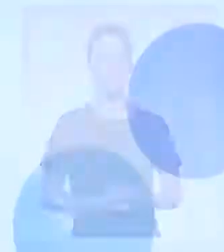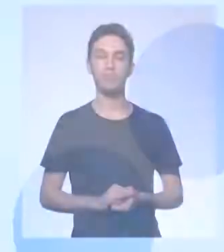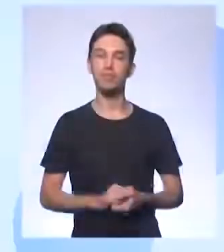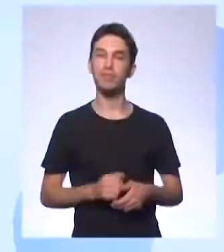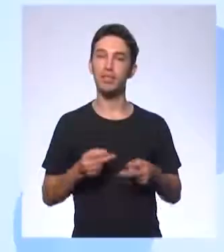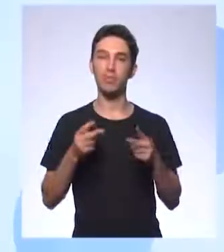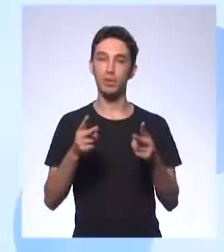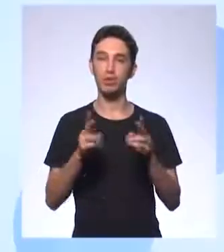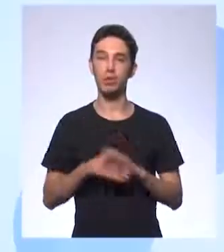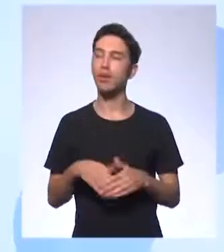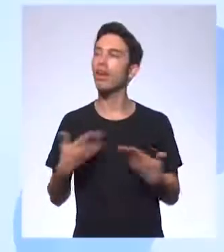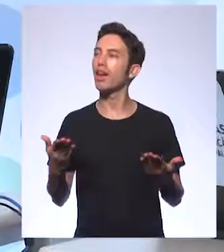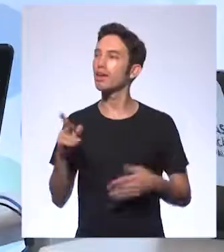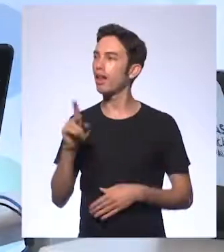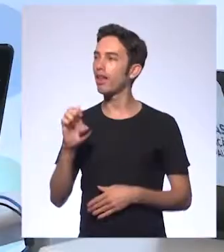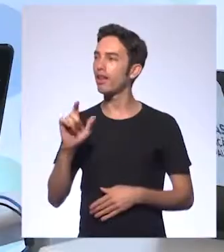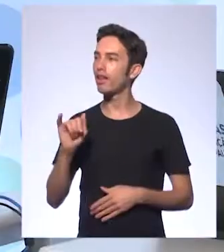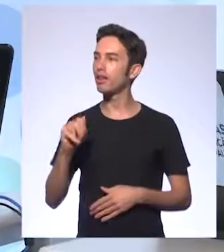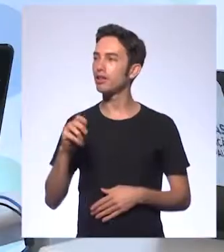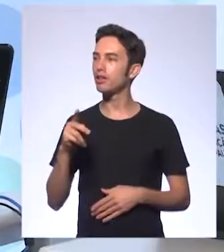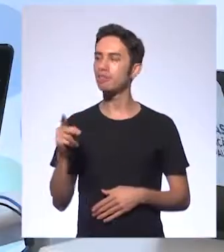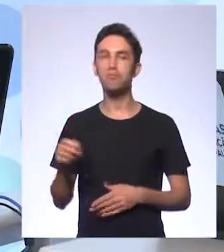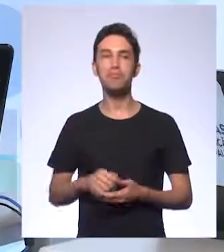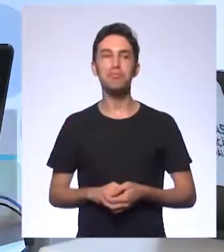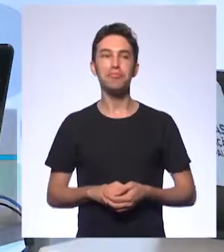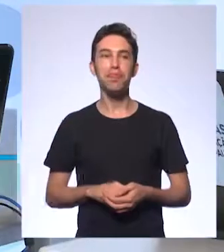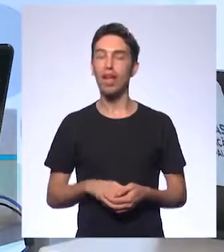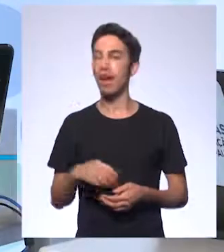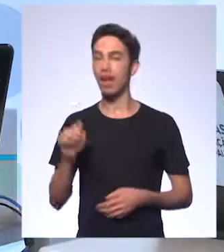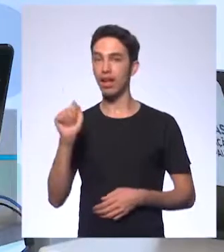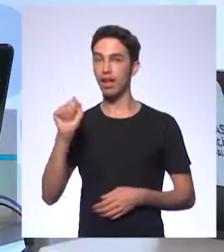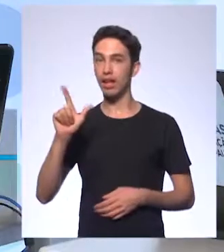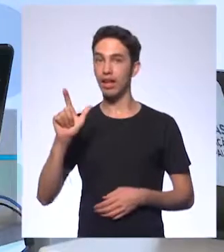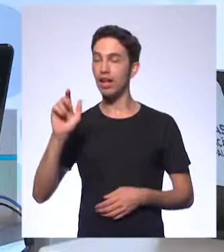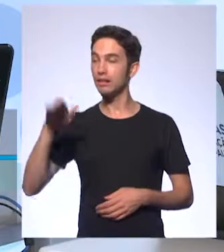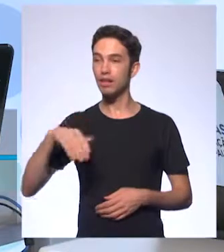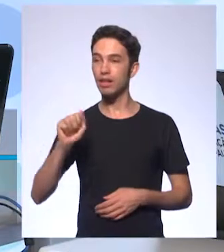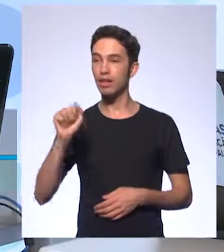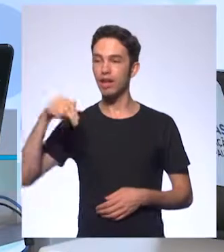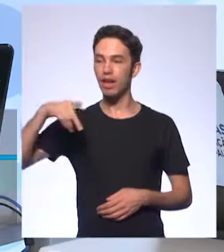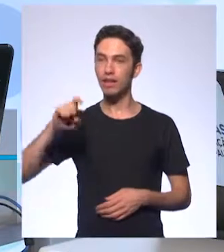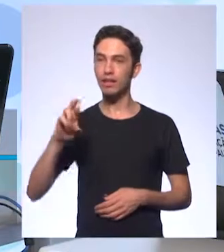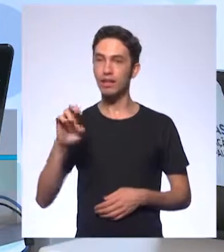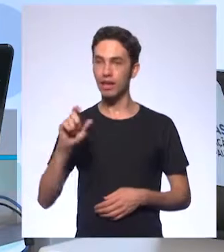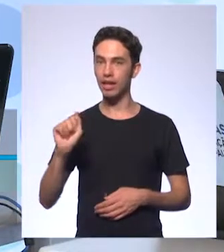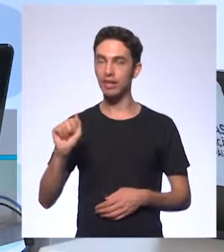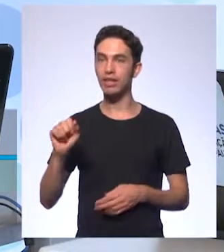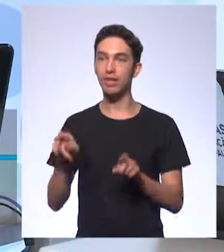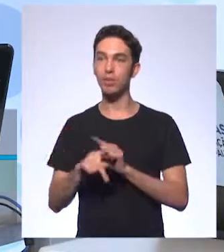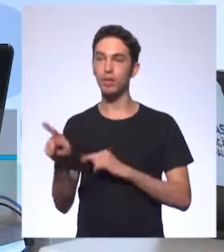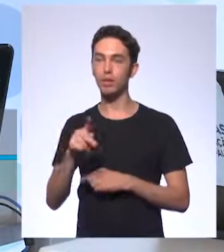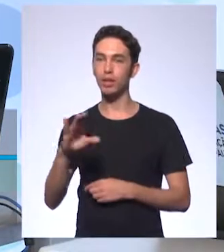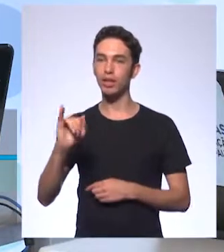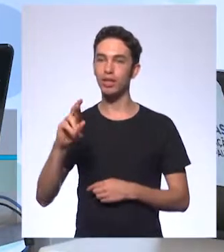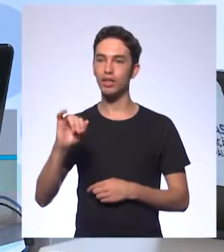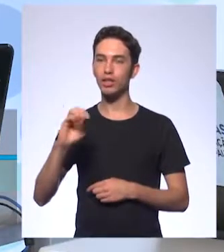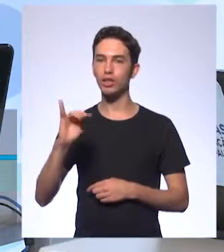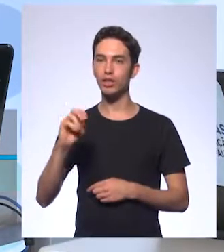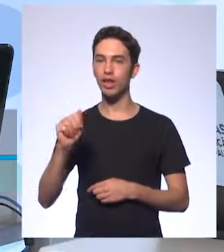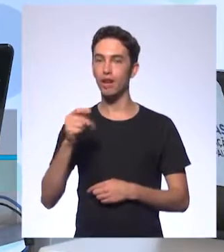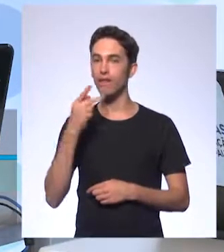Então, vamos lá. E aí, Elaine? Vamos lá. A Andressa, da professora Cristiane, disse: A,